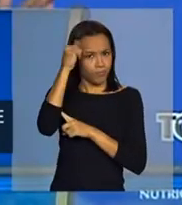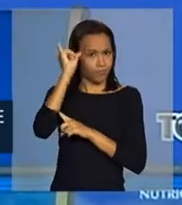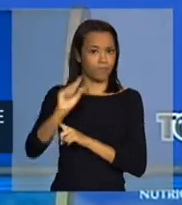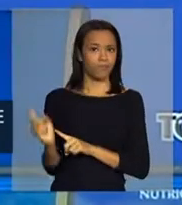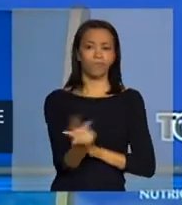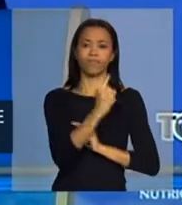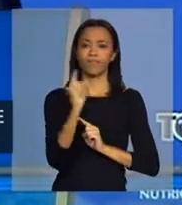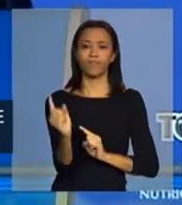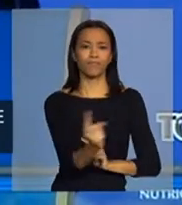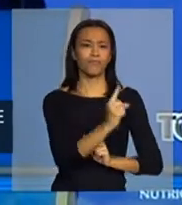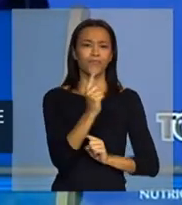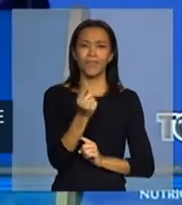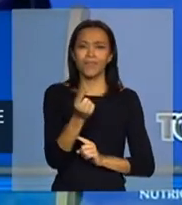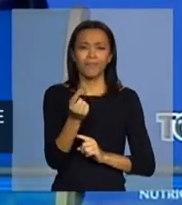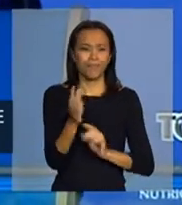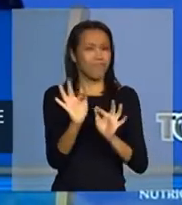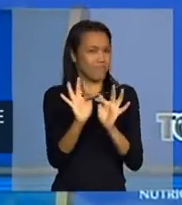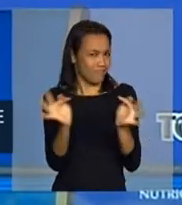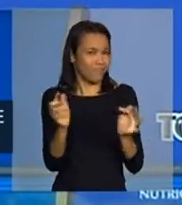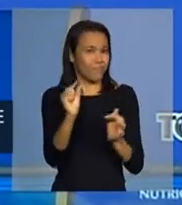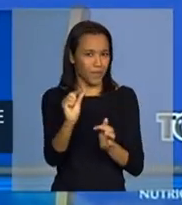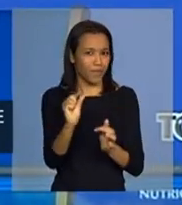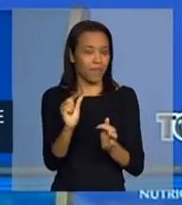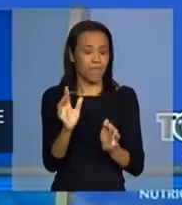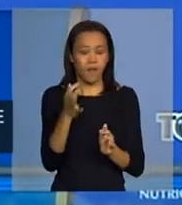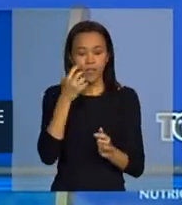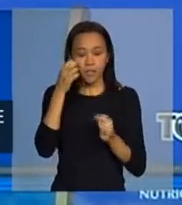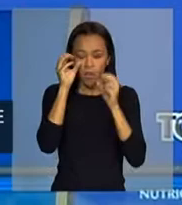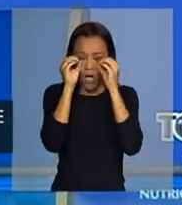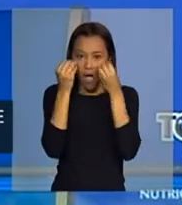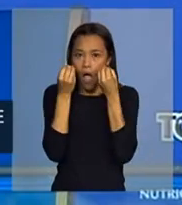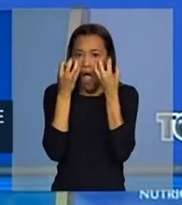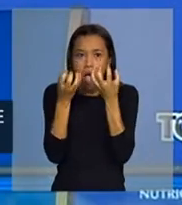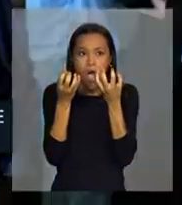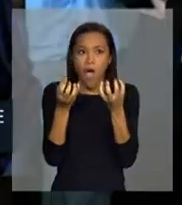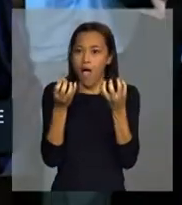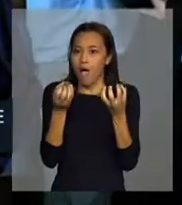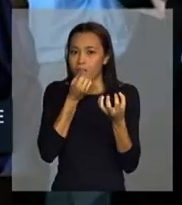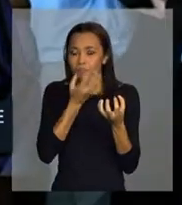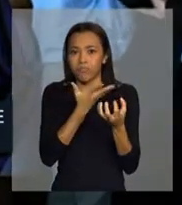foi um pequeno desfile, mas salta aos olhos, que são